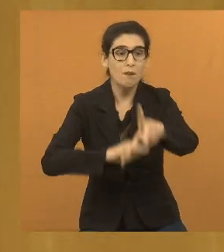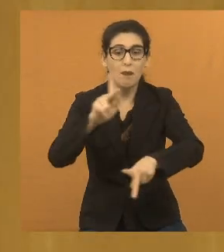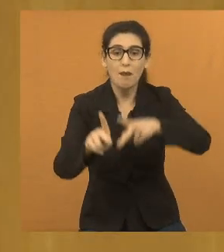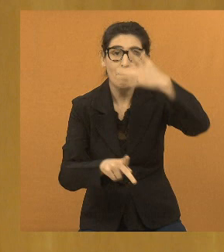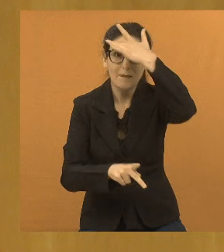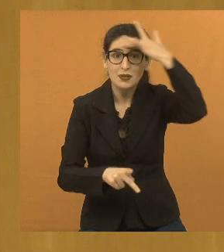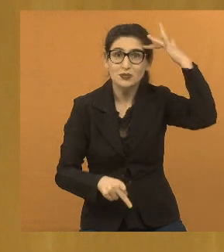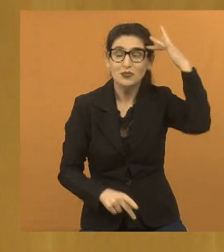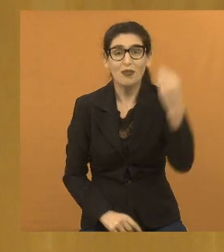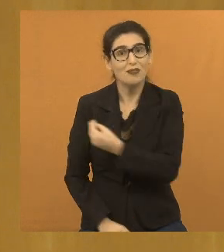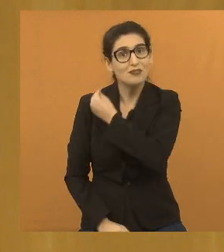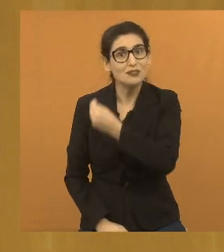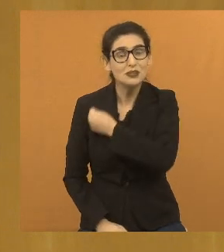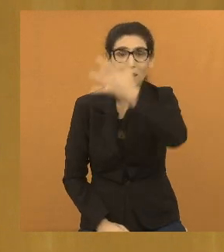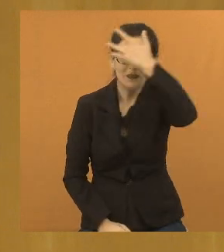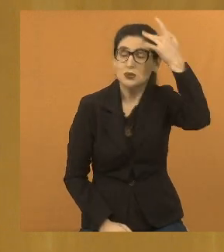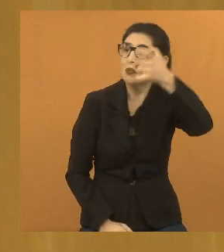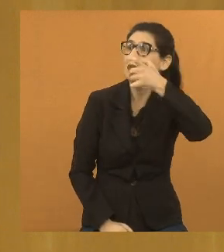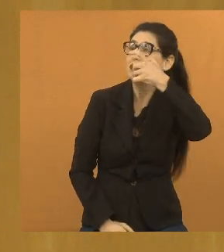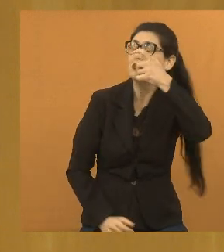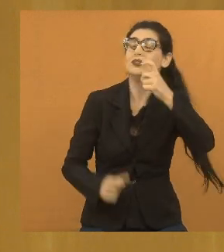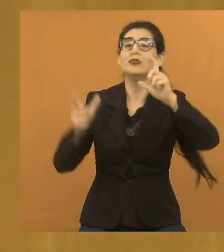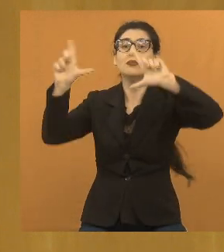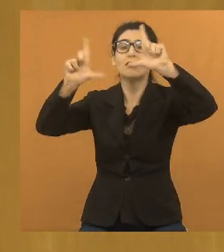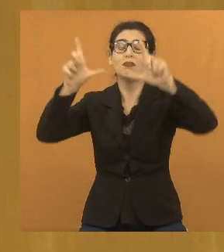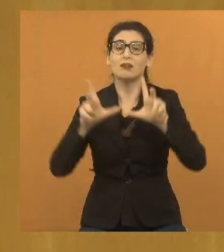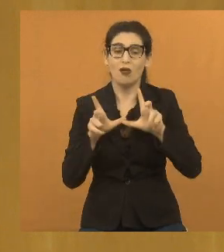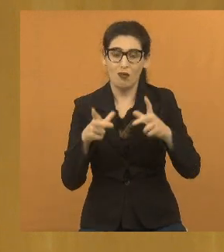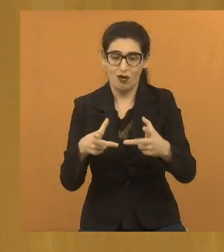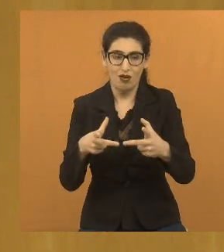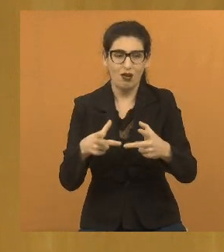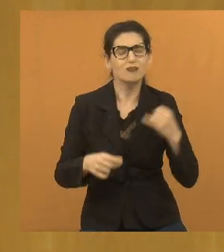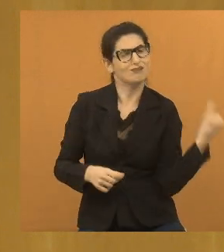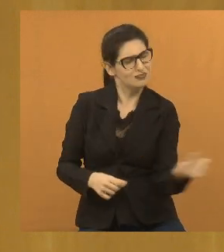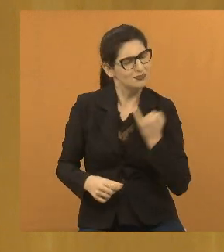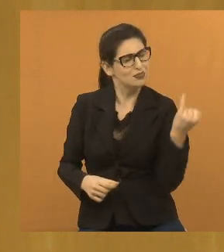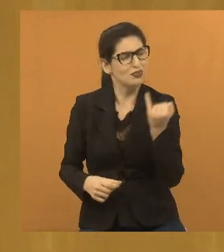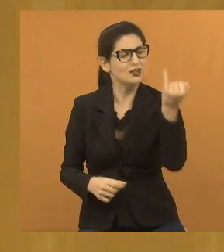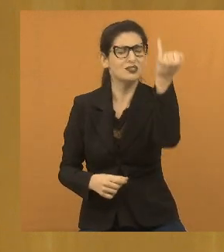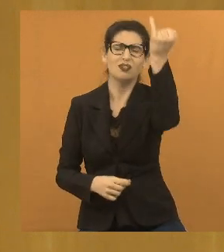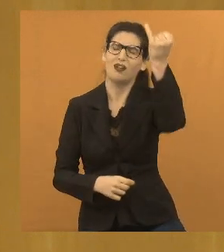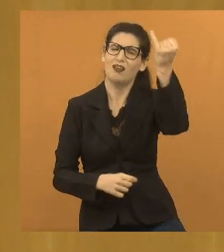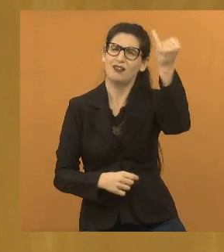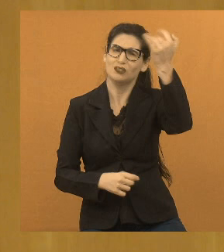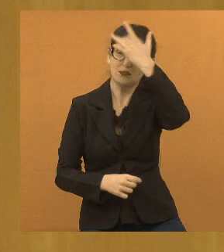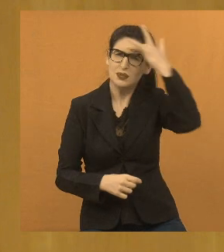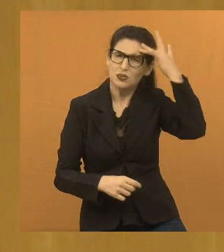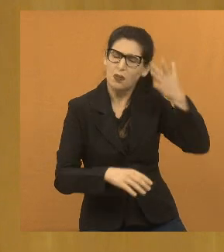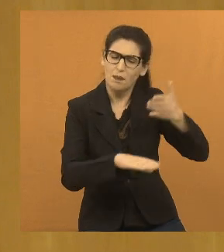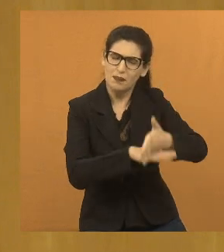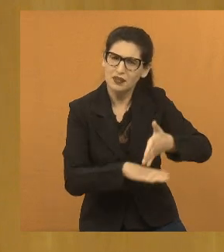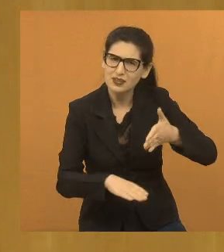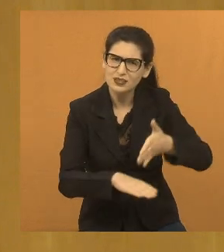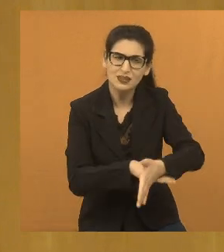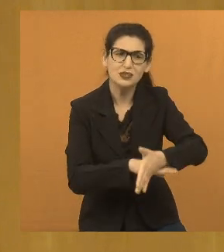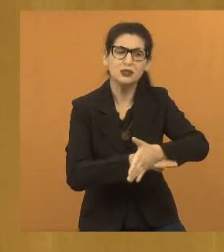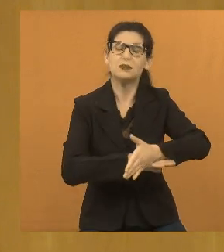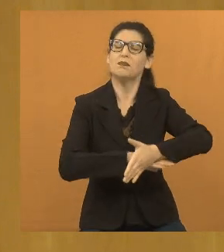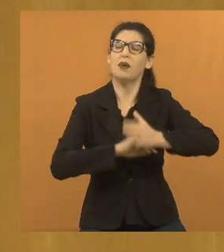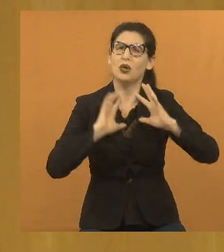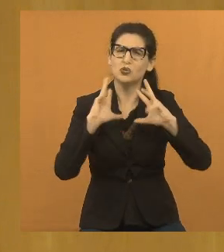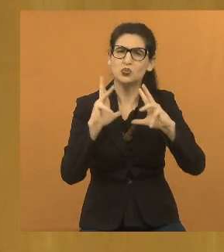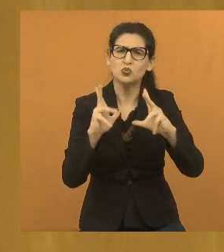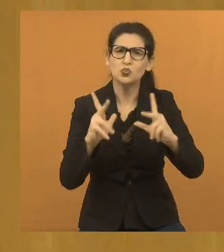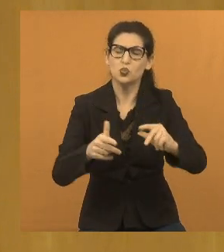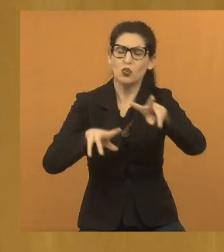está aqui, que nos assiste pela TV Câmara. Muito importante a participação de toda a população nesse processo de construção,